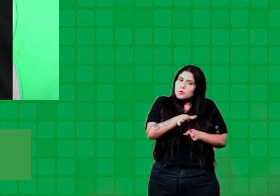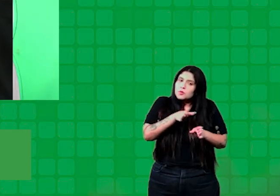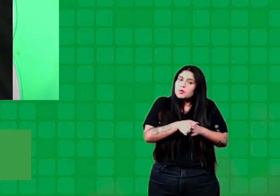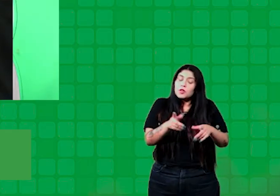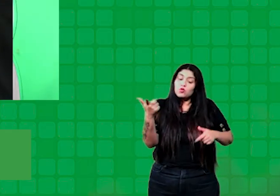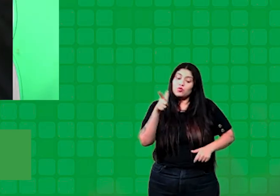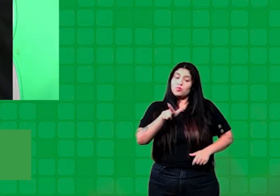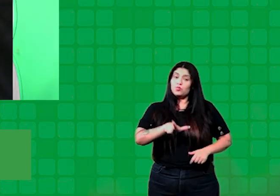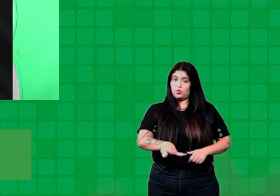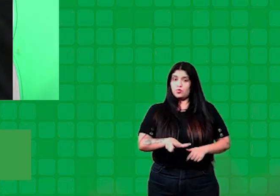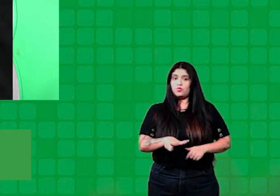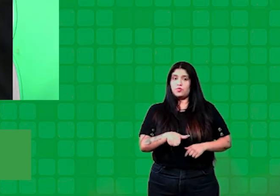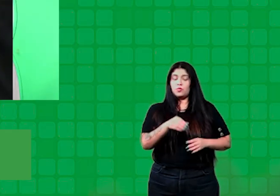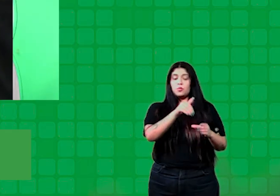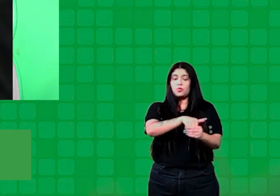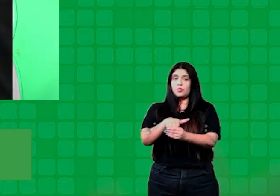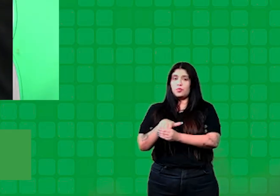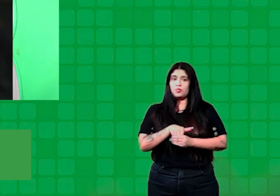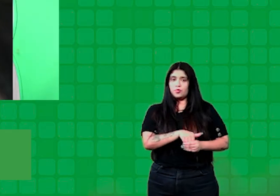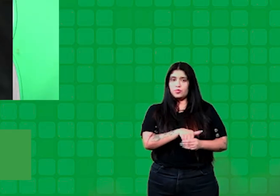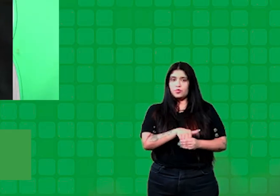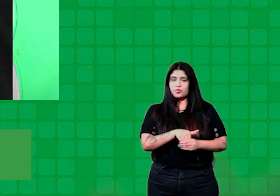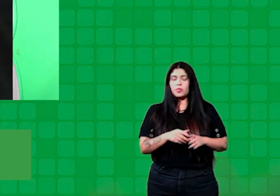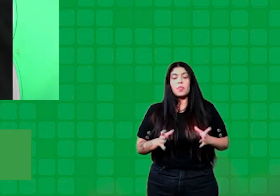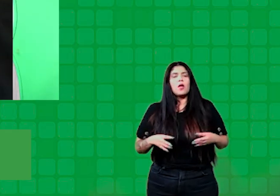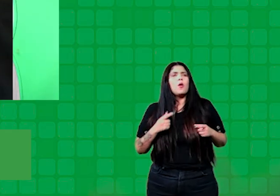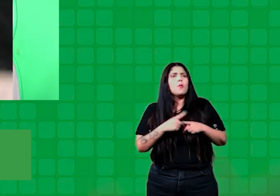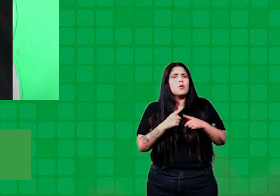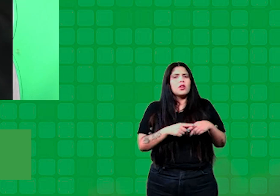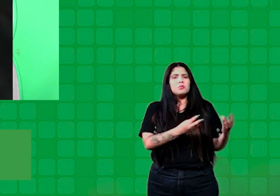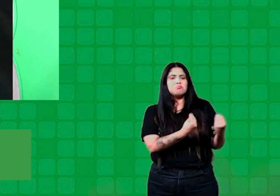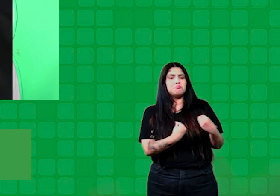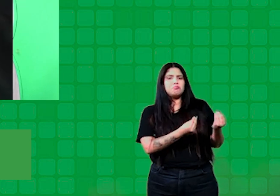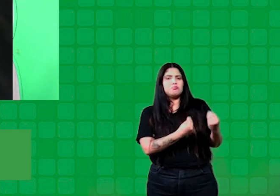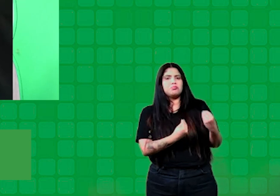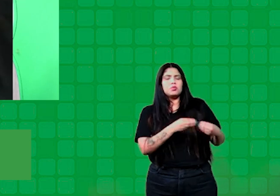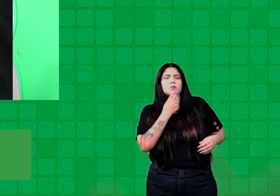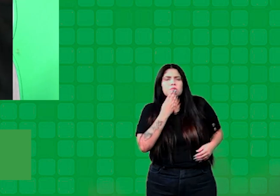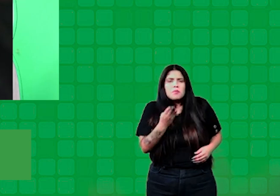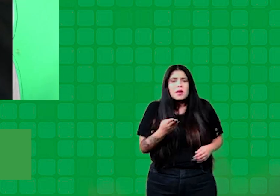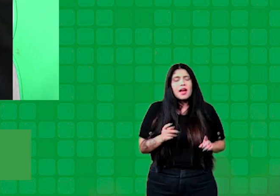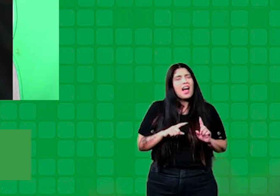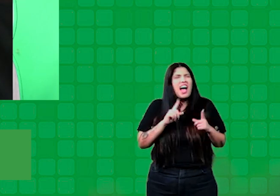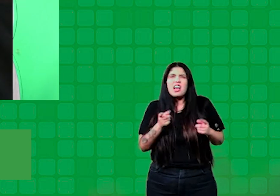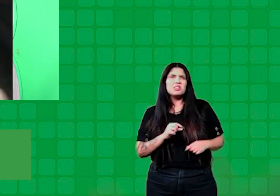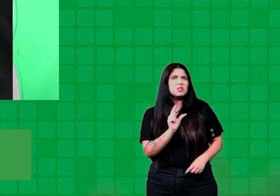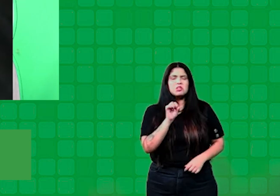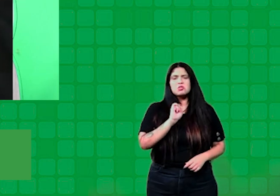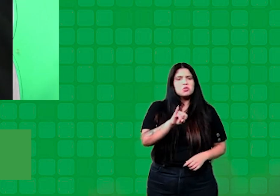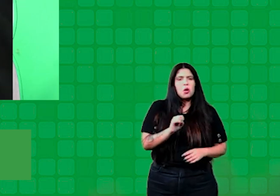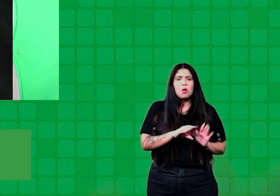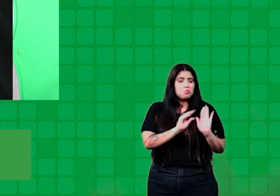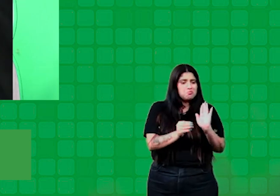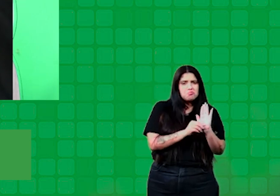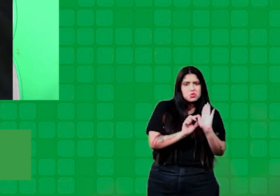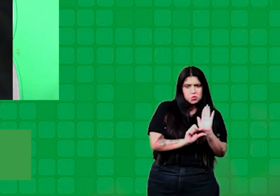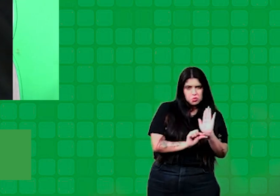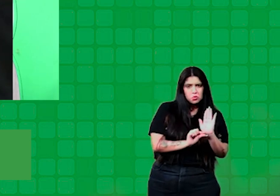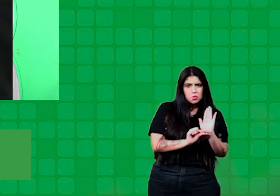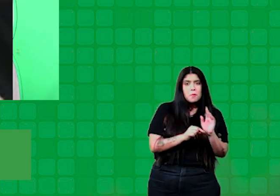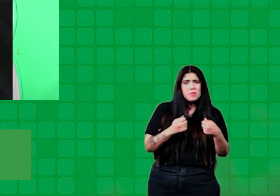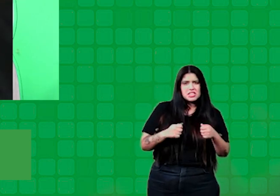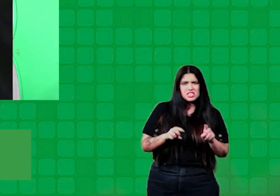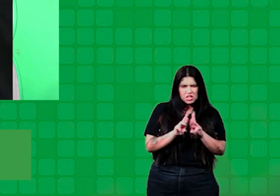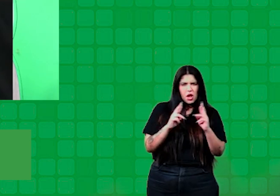como destaque, sabe? Porque às vezes a gente recebe também alguns pedidos, mas é só o anexo, tem que passar no Conselho? Tem sim, né?